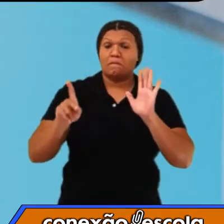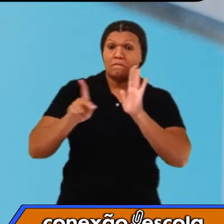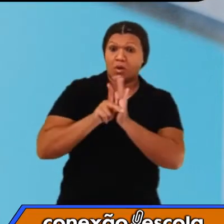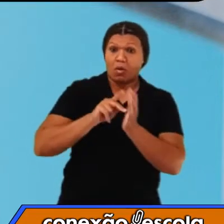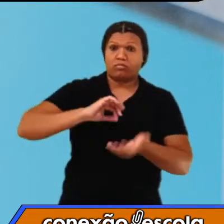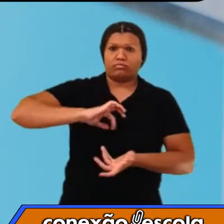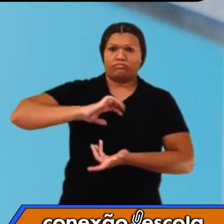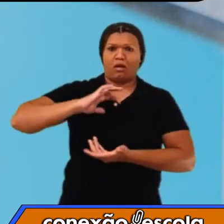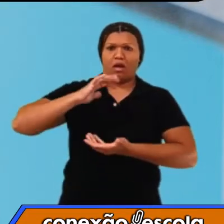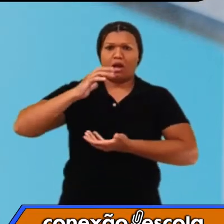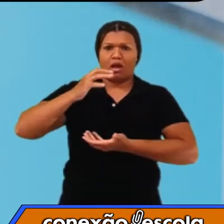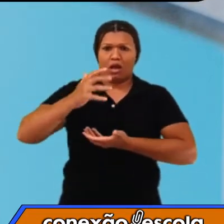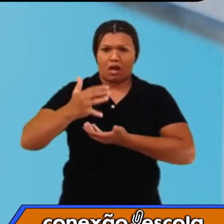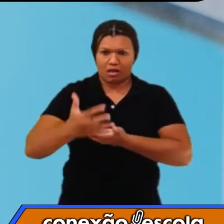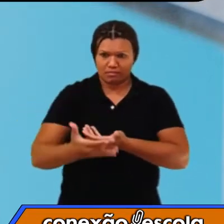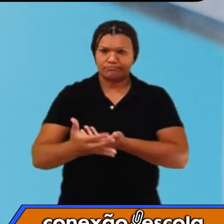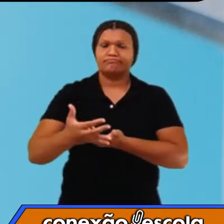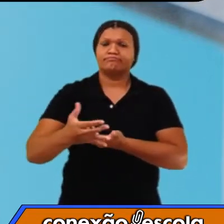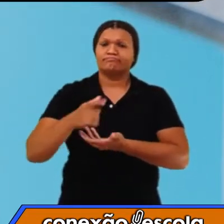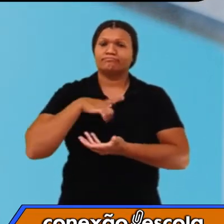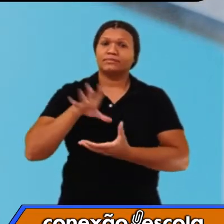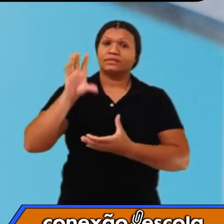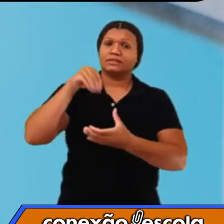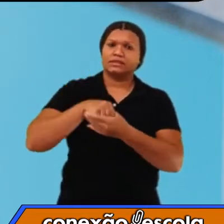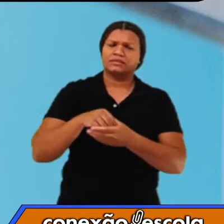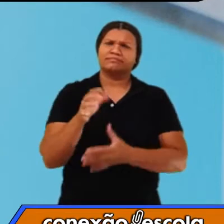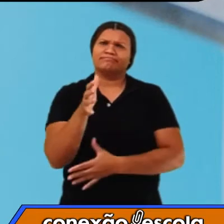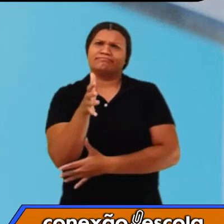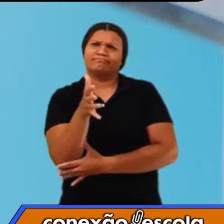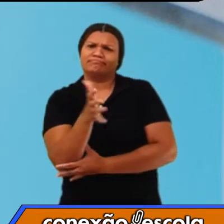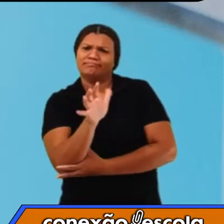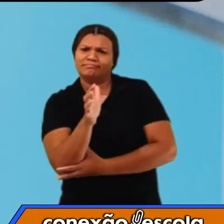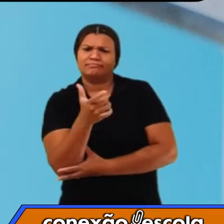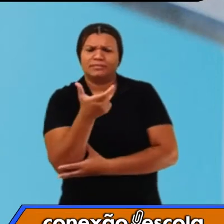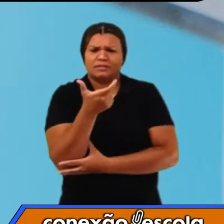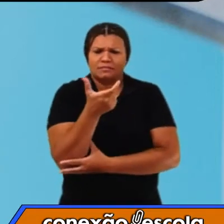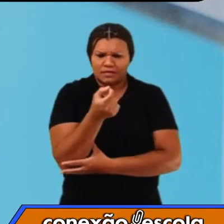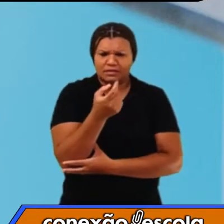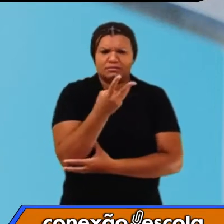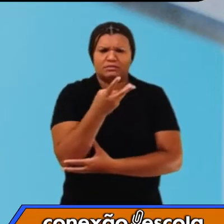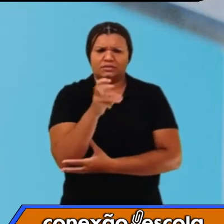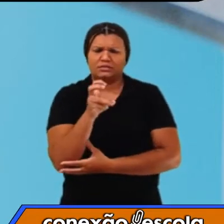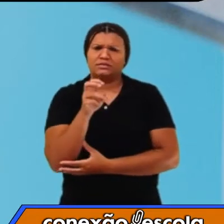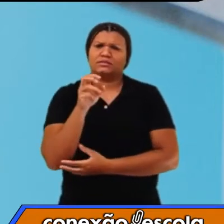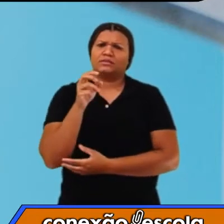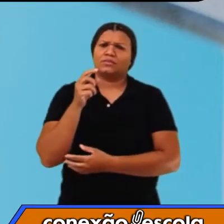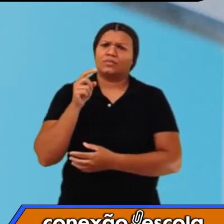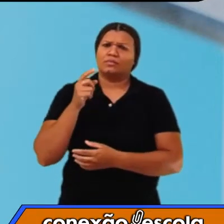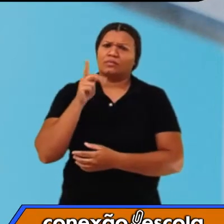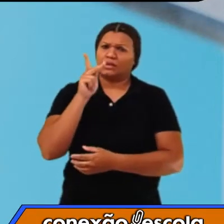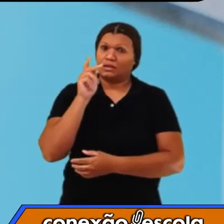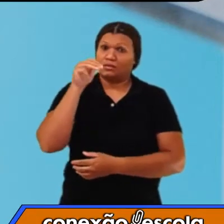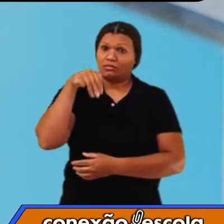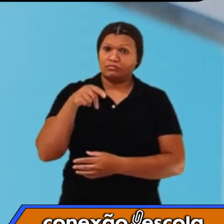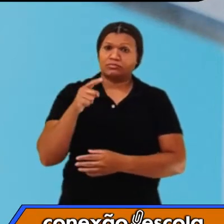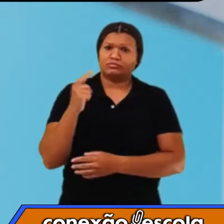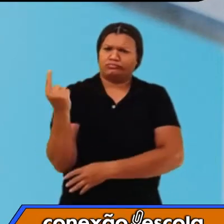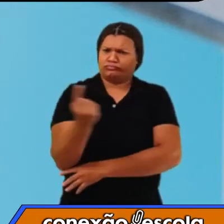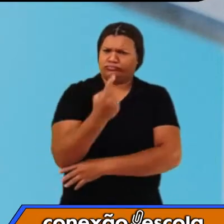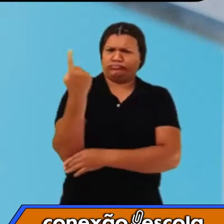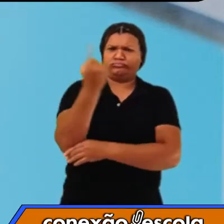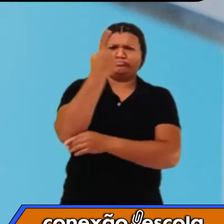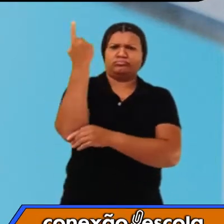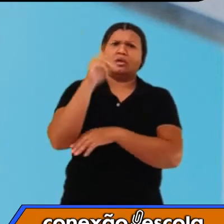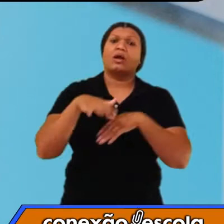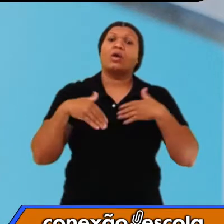gases estão localizados entre 20 e 35 quilômetros de altitude. Em qual camada? Eu acabei